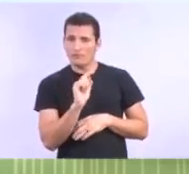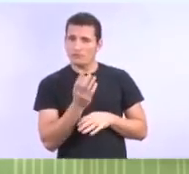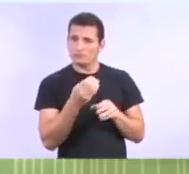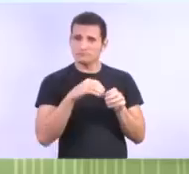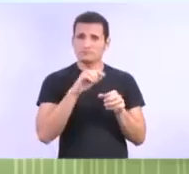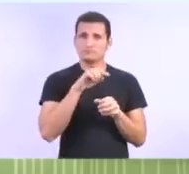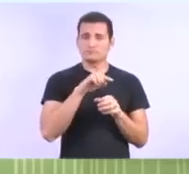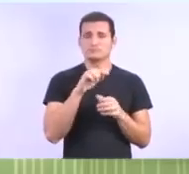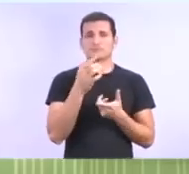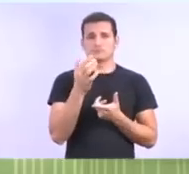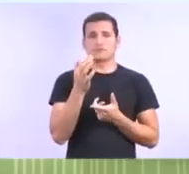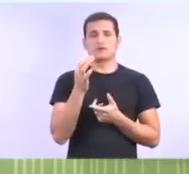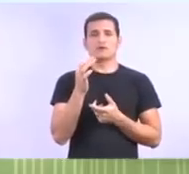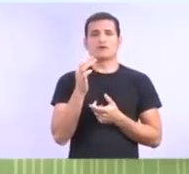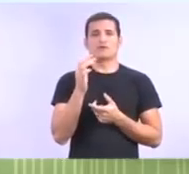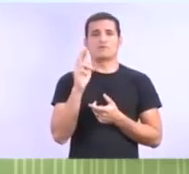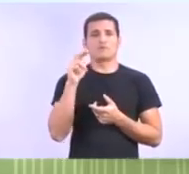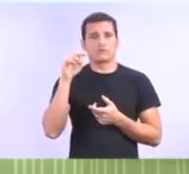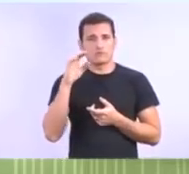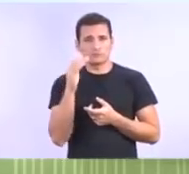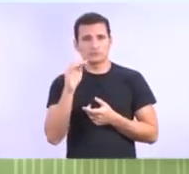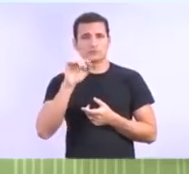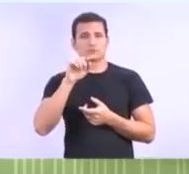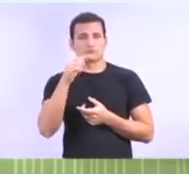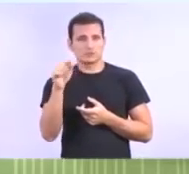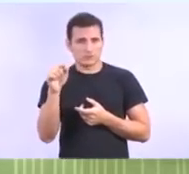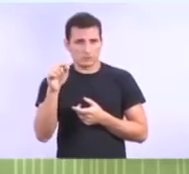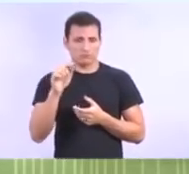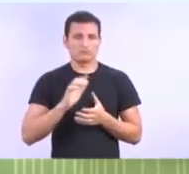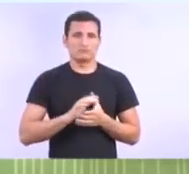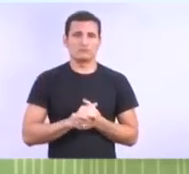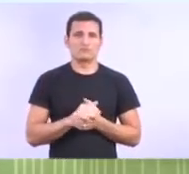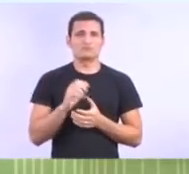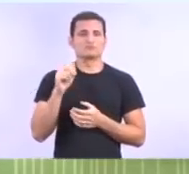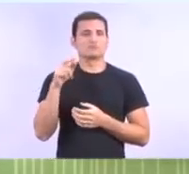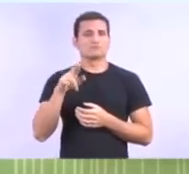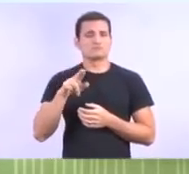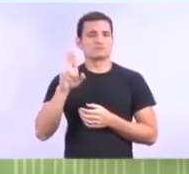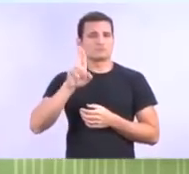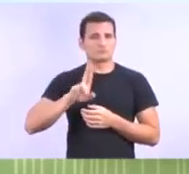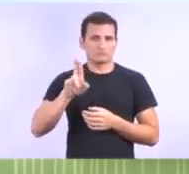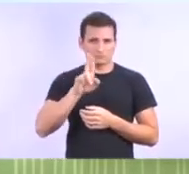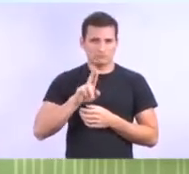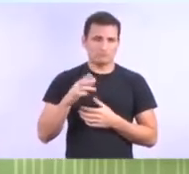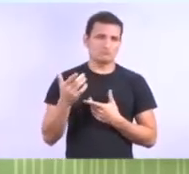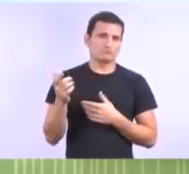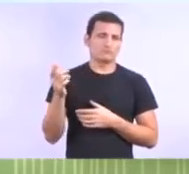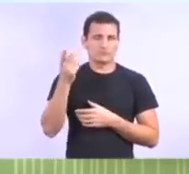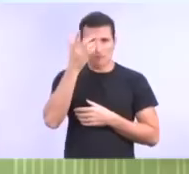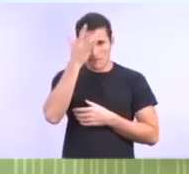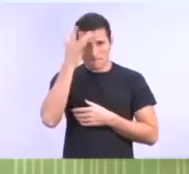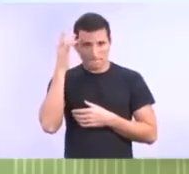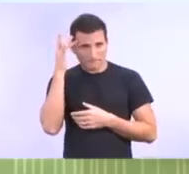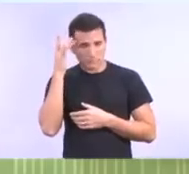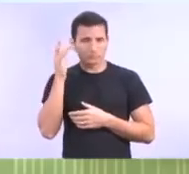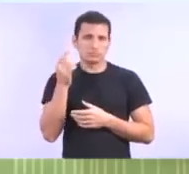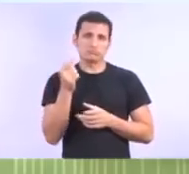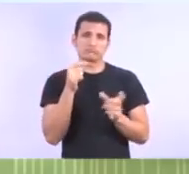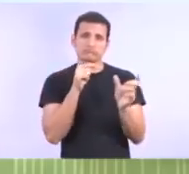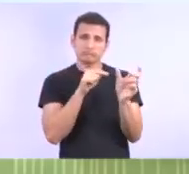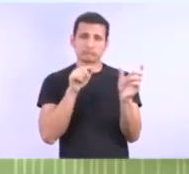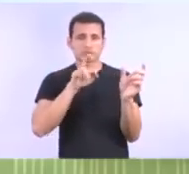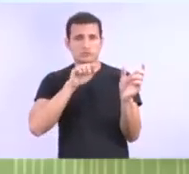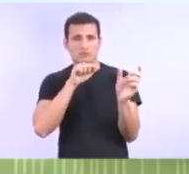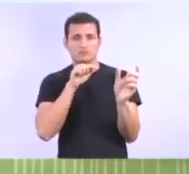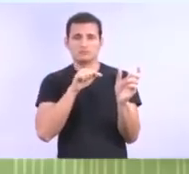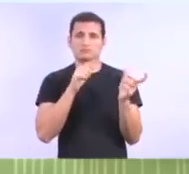implementar essa caixa preta. A gente desenvolve a caixa preta e quem for usar, quer dizer, os nossos usuários, as pessoas que forem usar esses objetos,